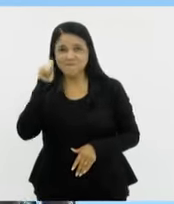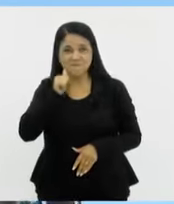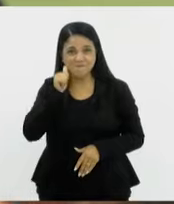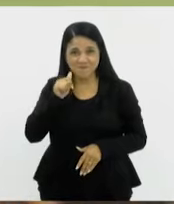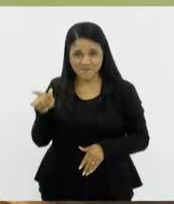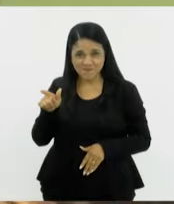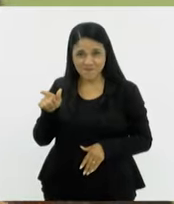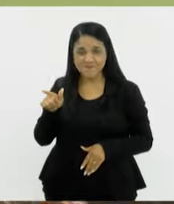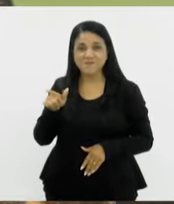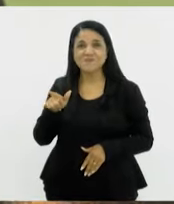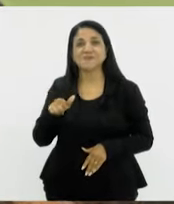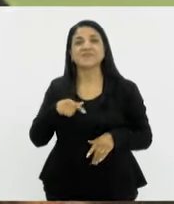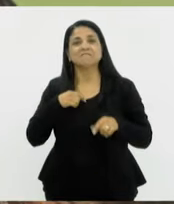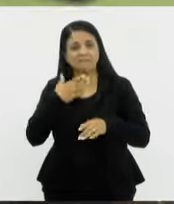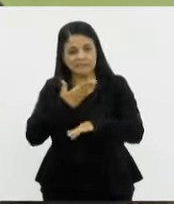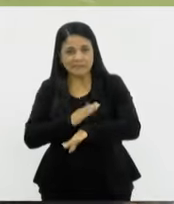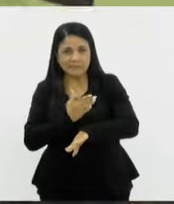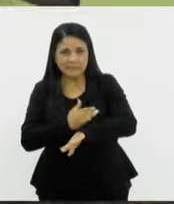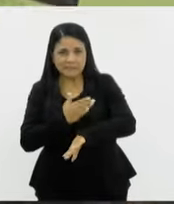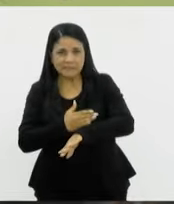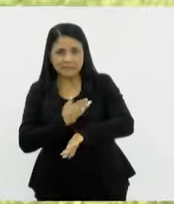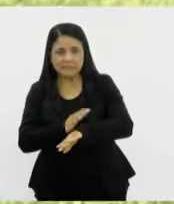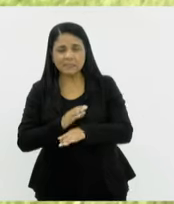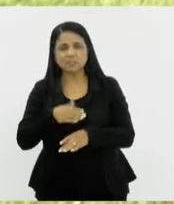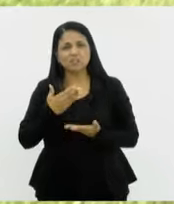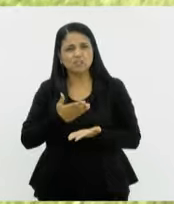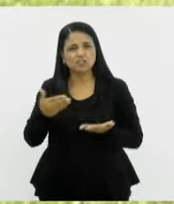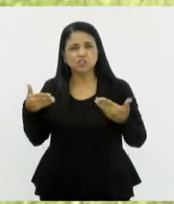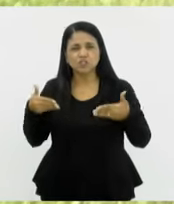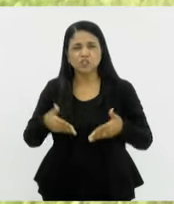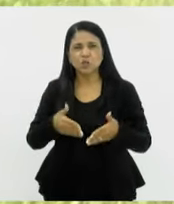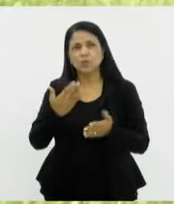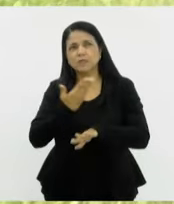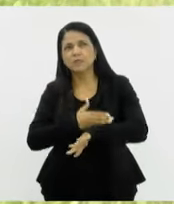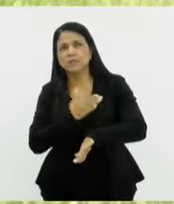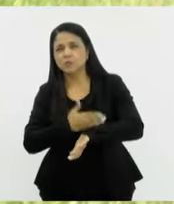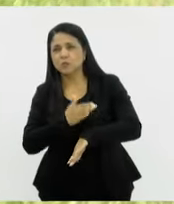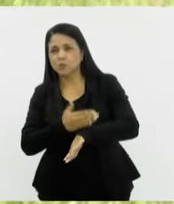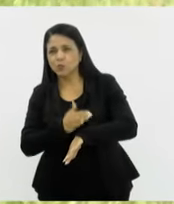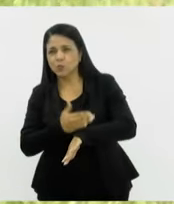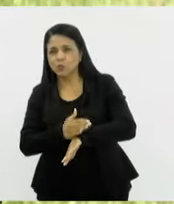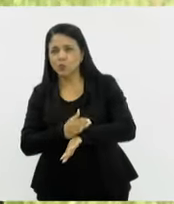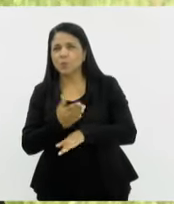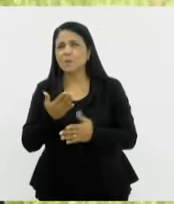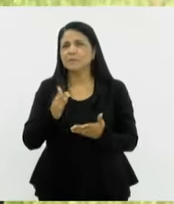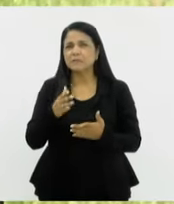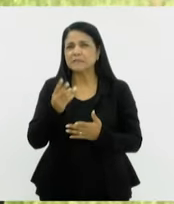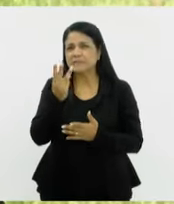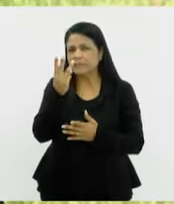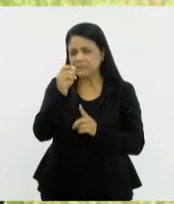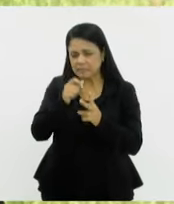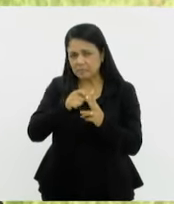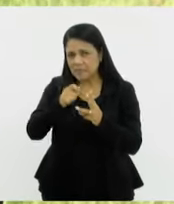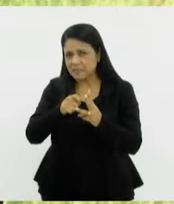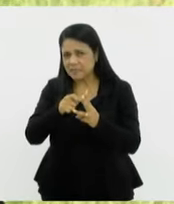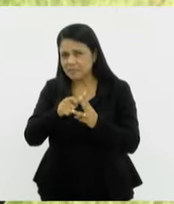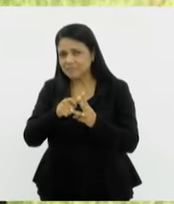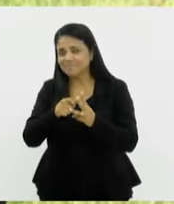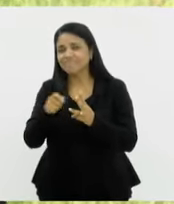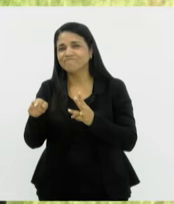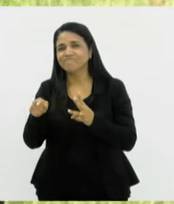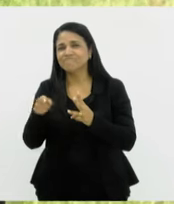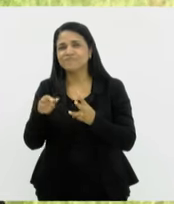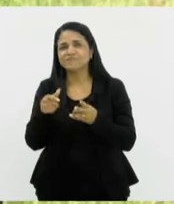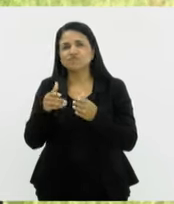de idade e começou a ser treinada logo que chegou. Eu treinei ela a partir de uns 3 meses dela. Ela veio de